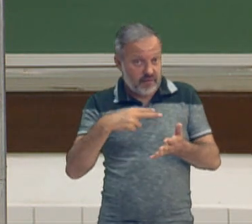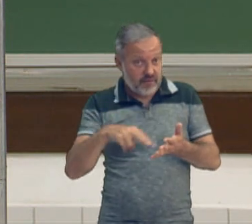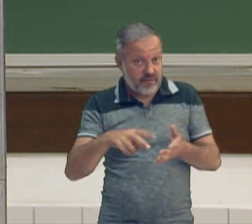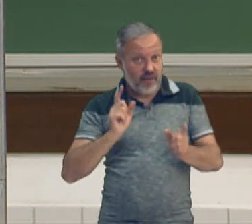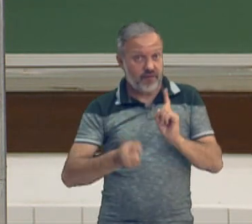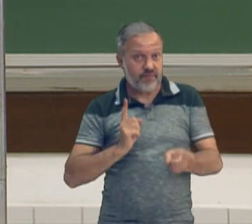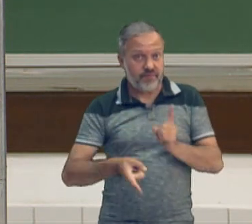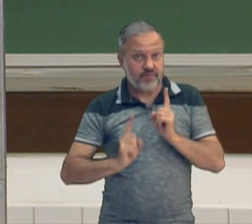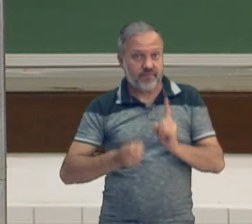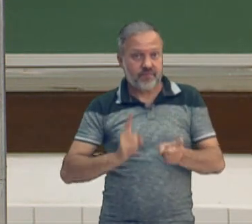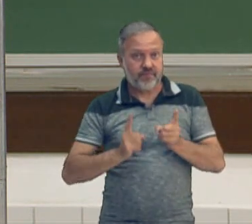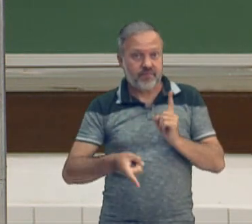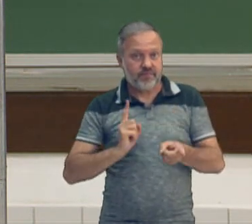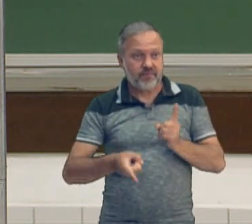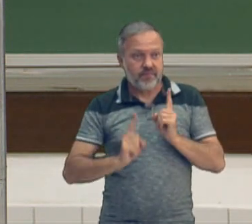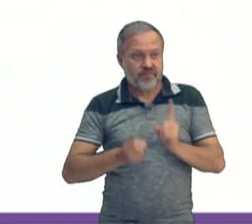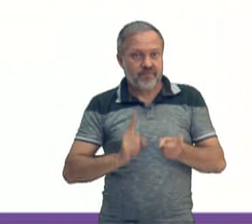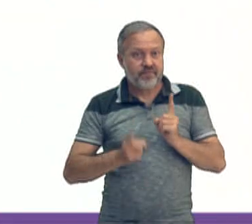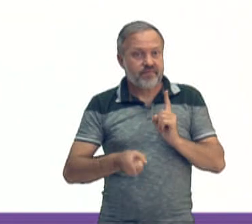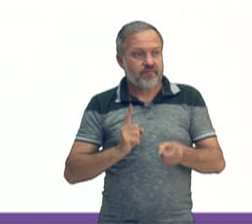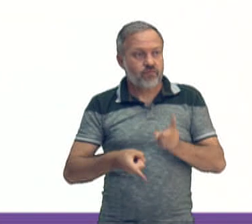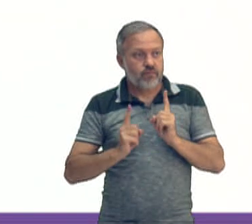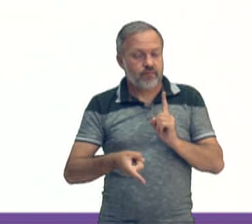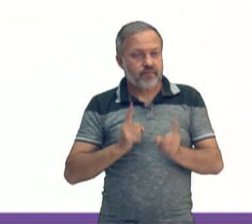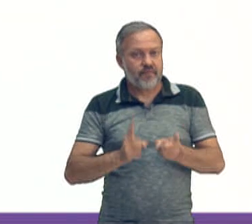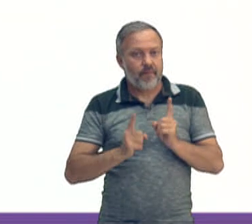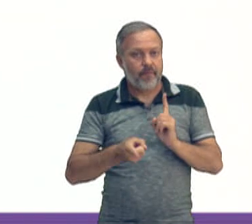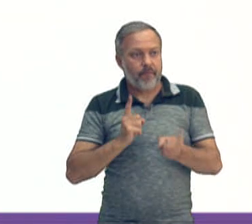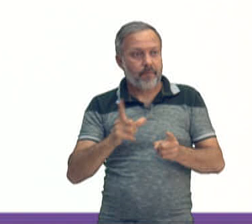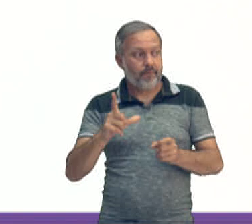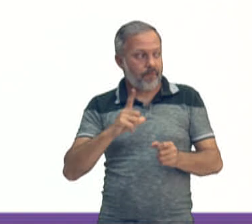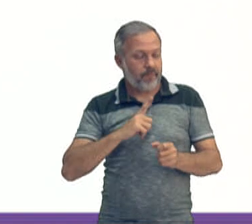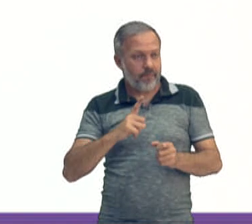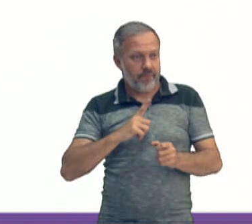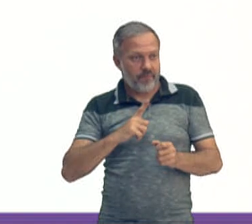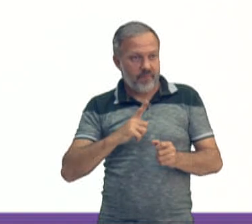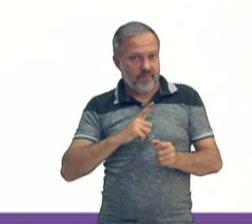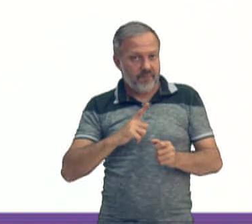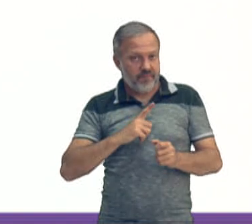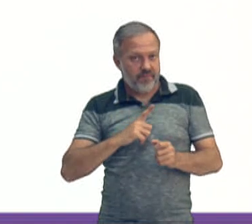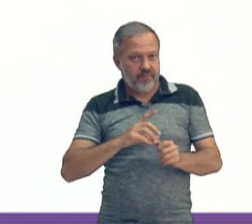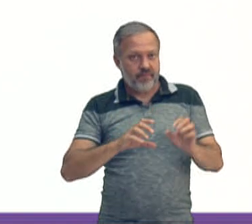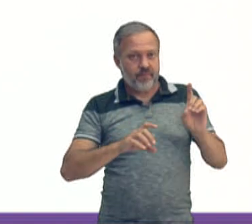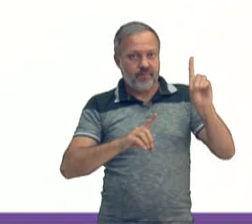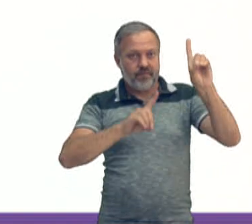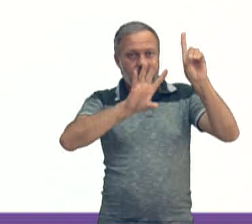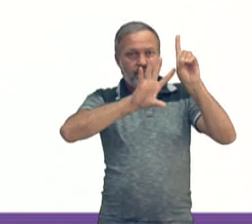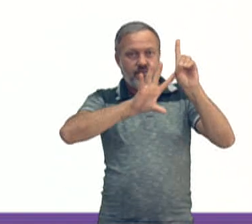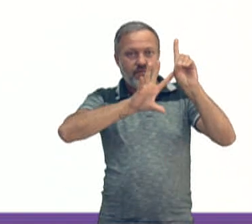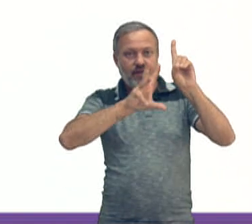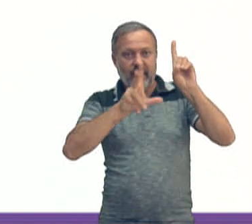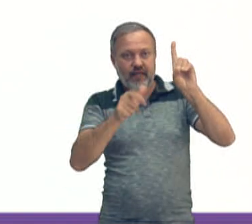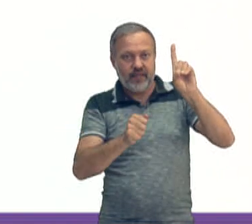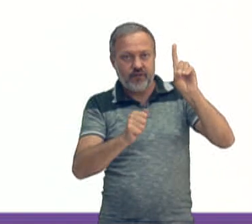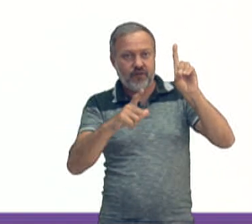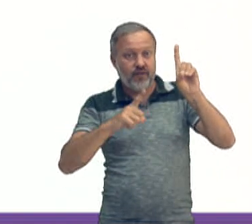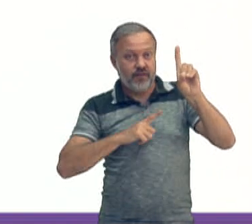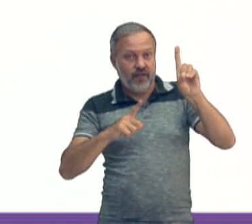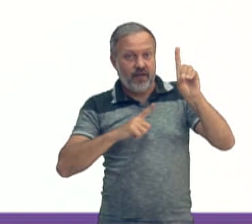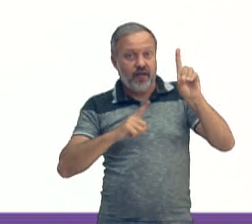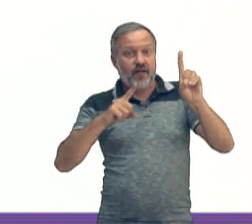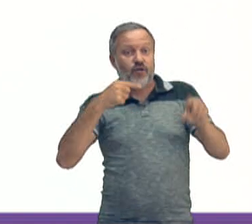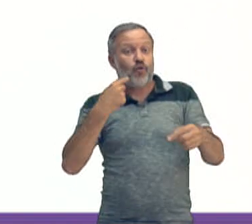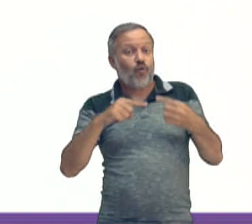candomblé, que é uma religião de matriz africana. É através da dança que se homenageia os orixás. Cada orixá tem um toque,